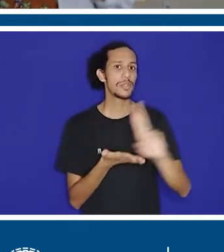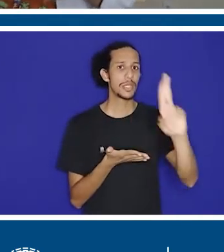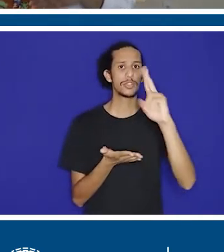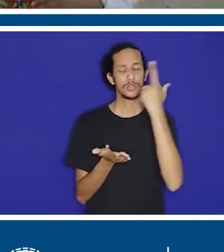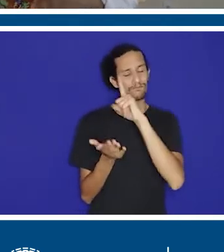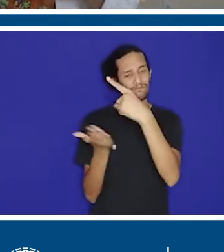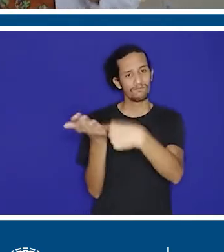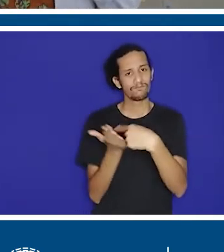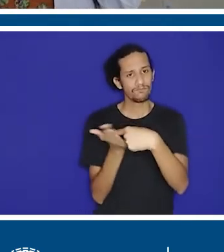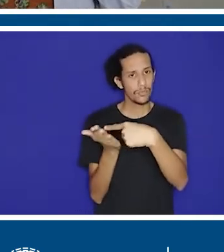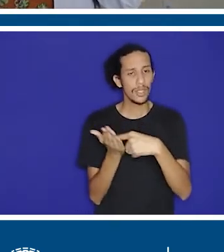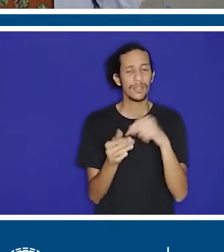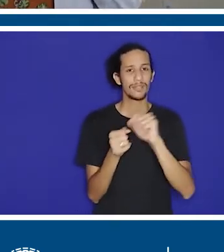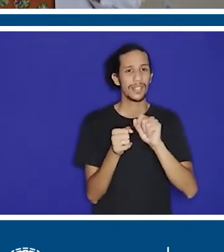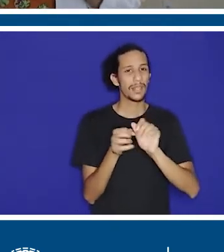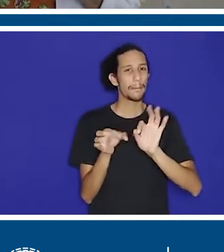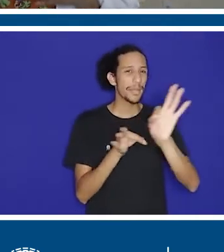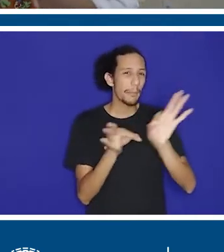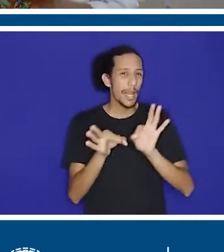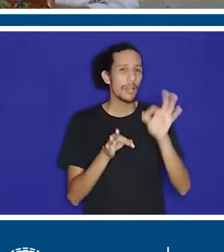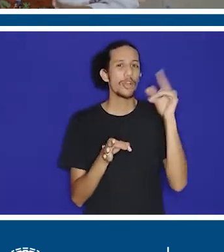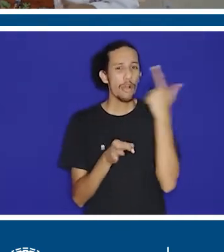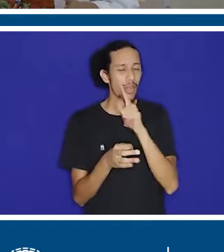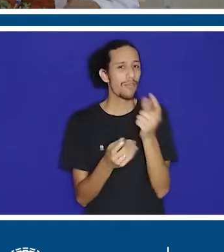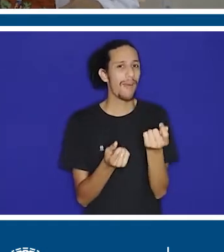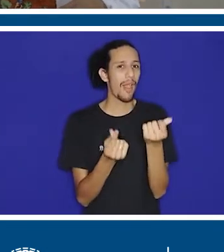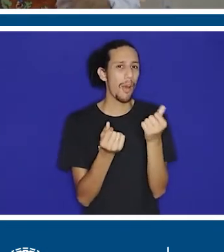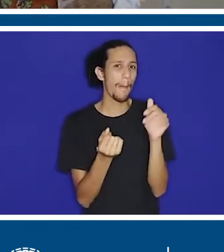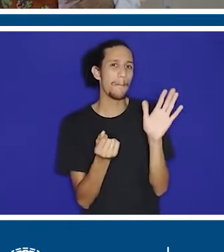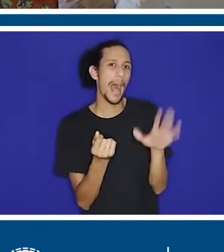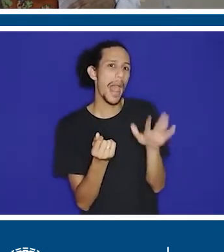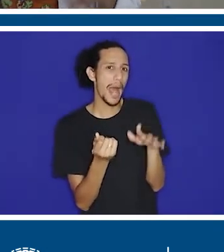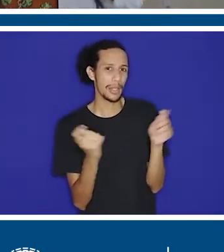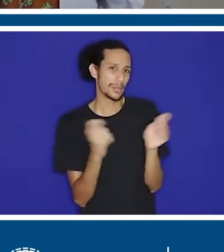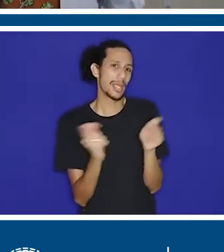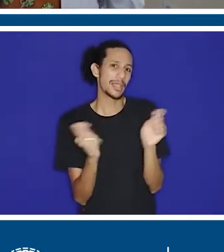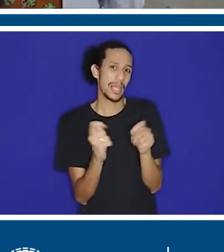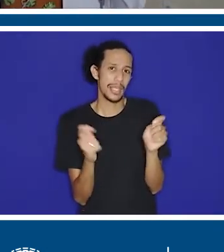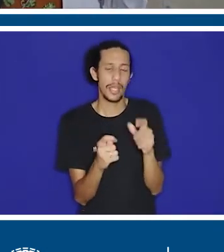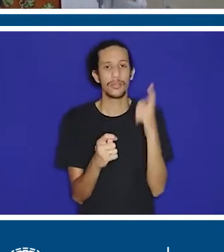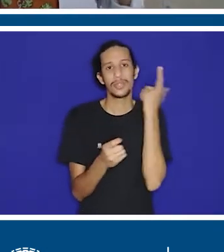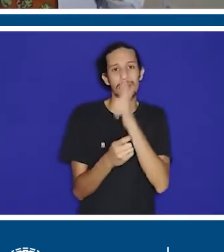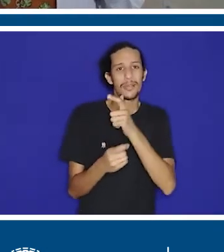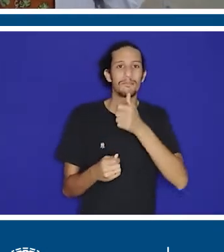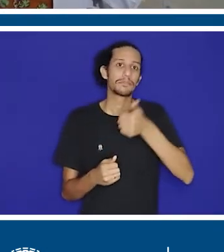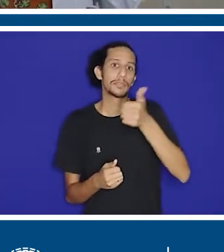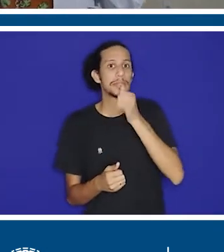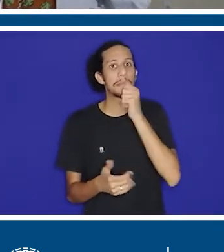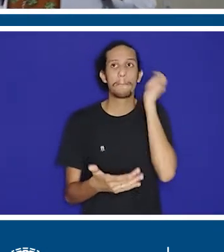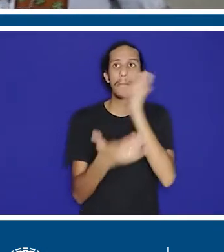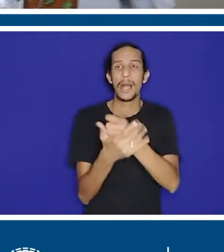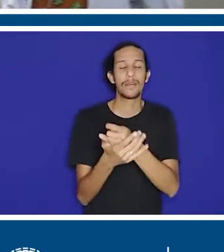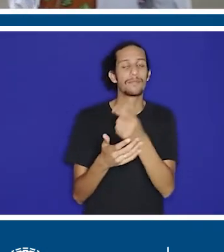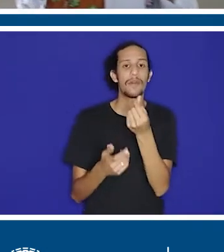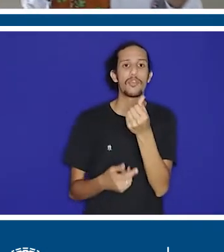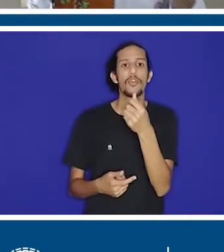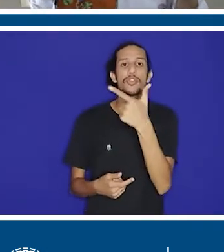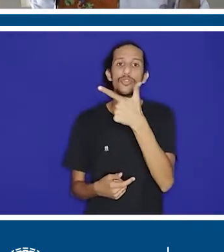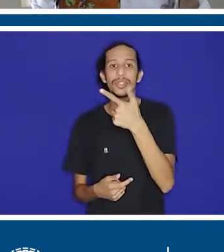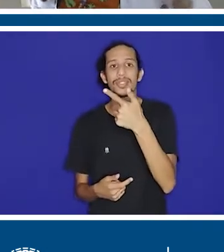essa preparação um pouco mais em conta. Consegue a primeira por